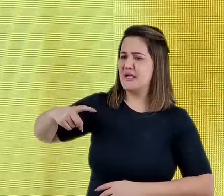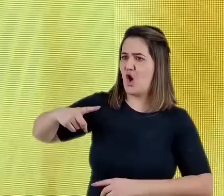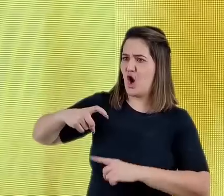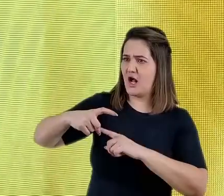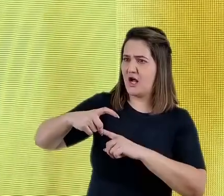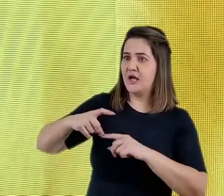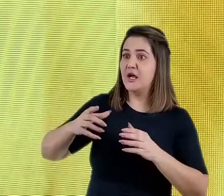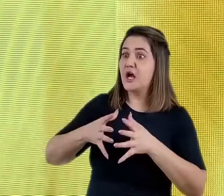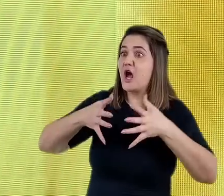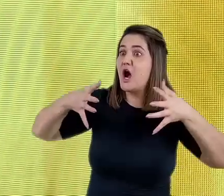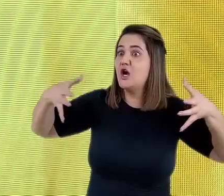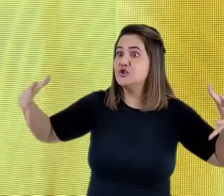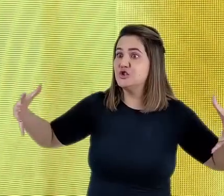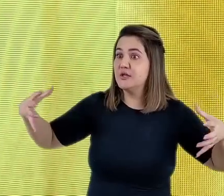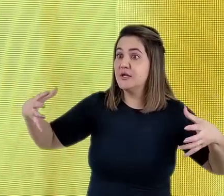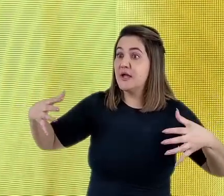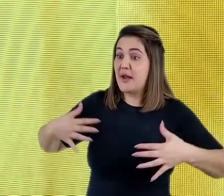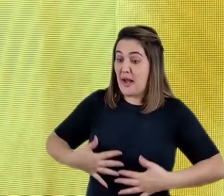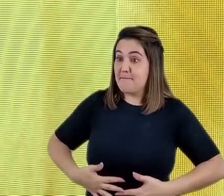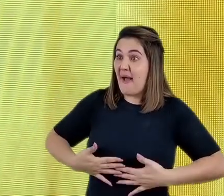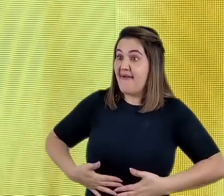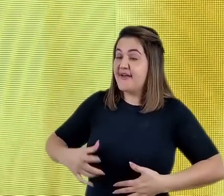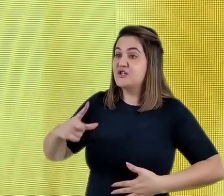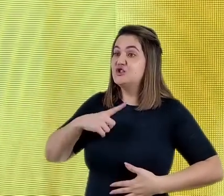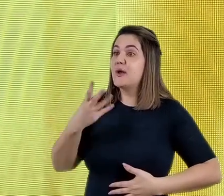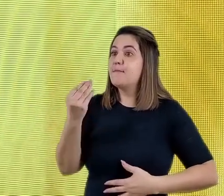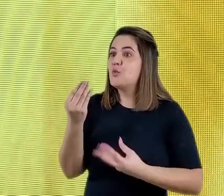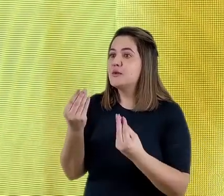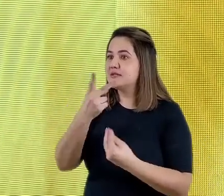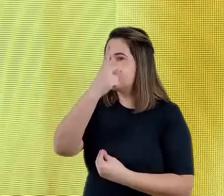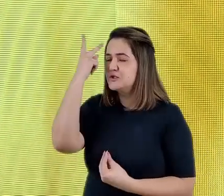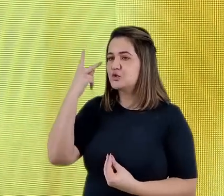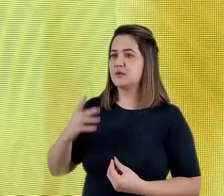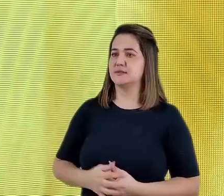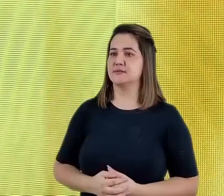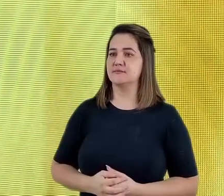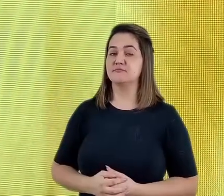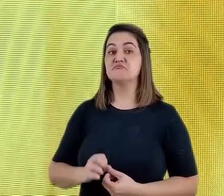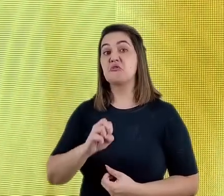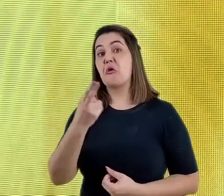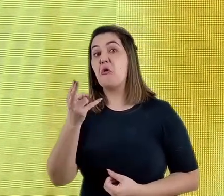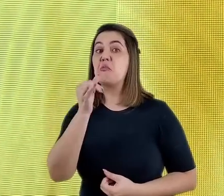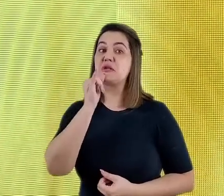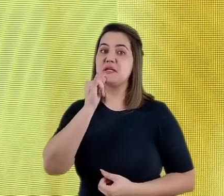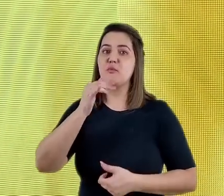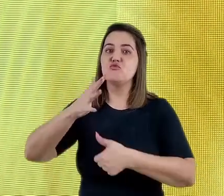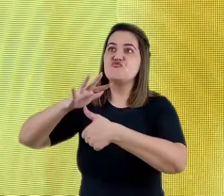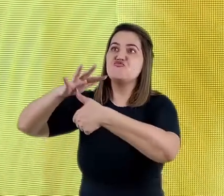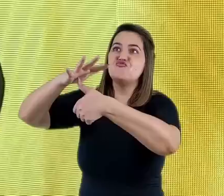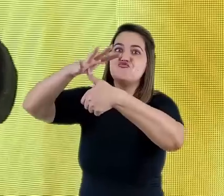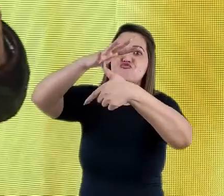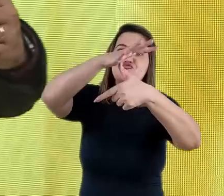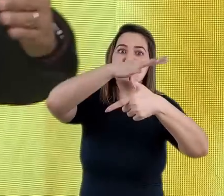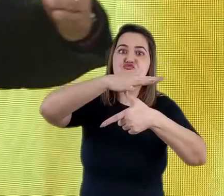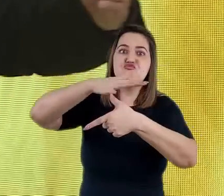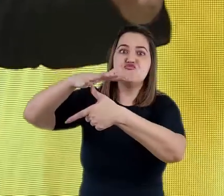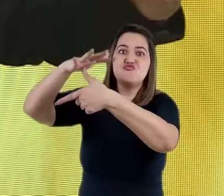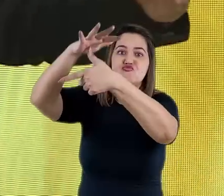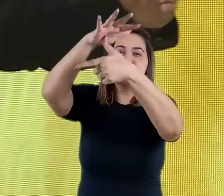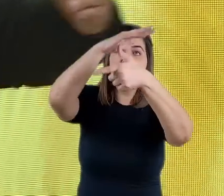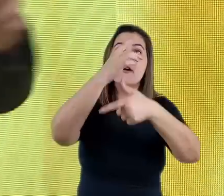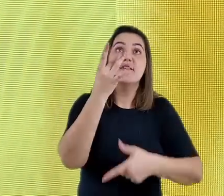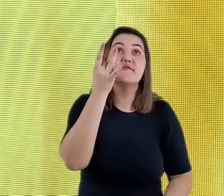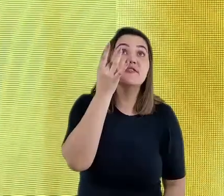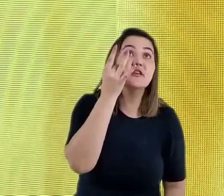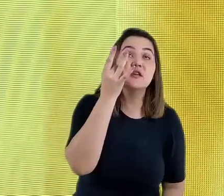com pessoas na barriga dela. Quem sabe, ao perceber um helicóptero que passava perto, ele vai falar, eu vi uma libélula